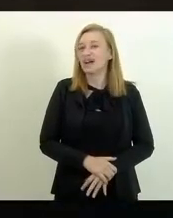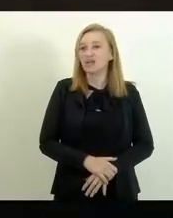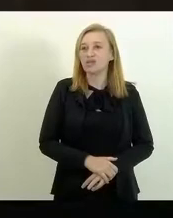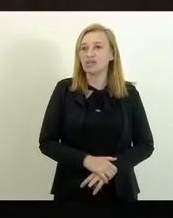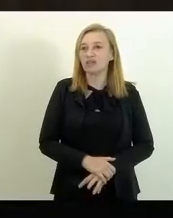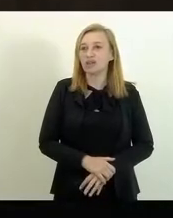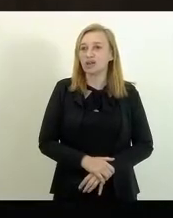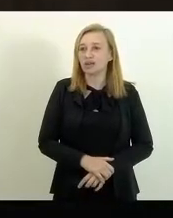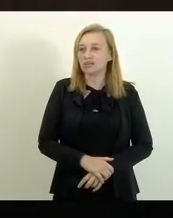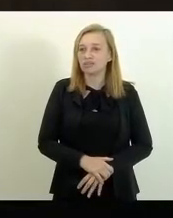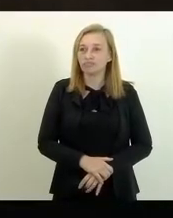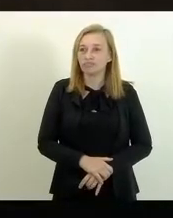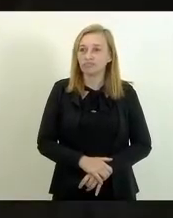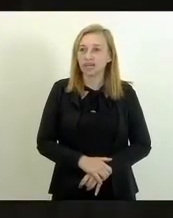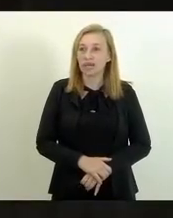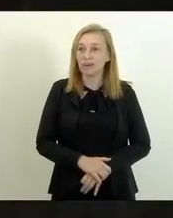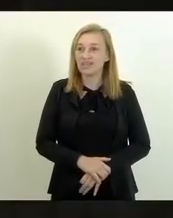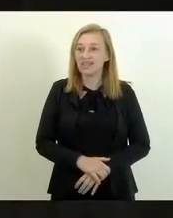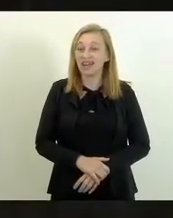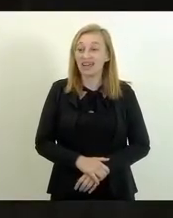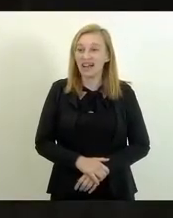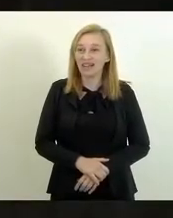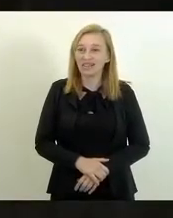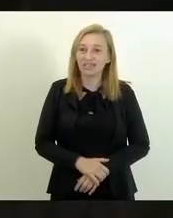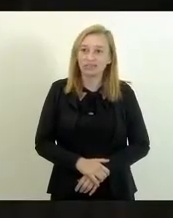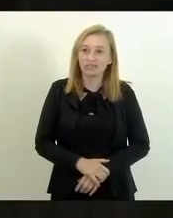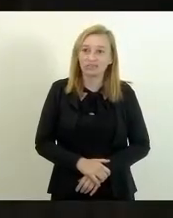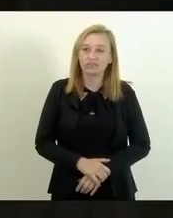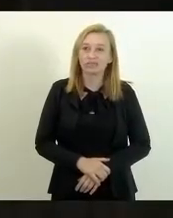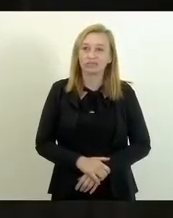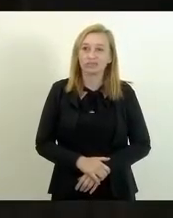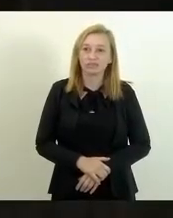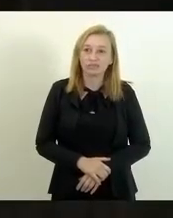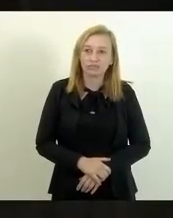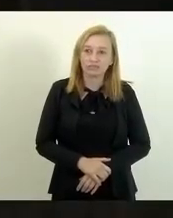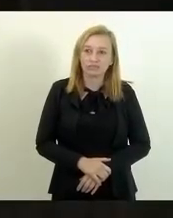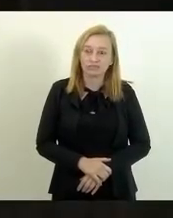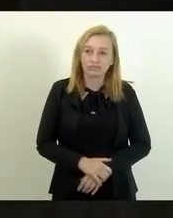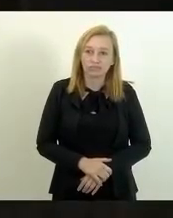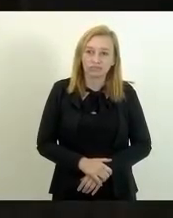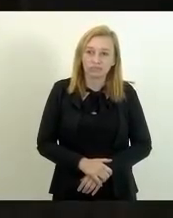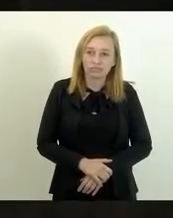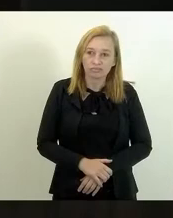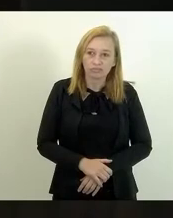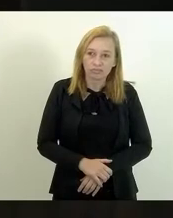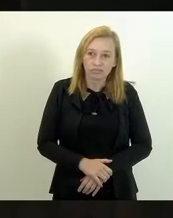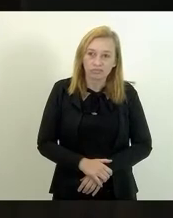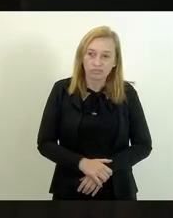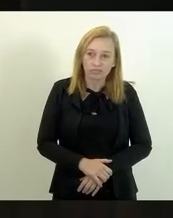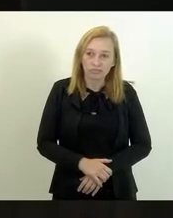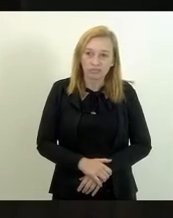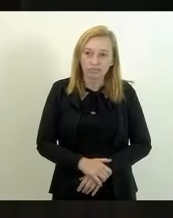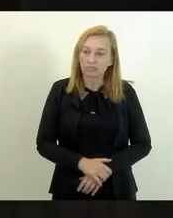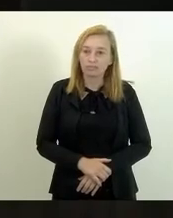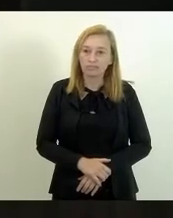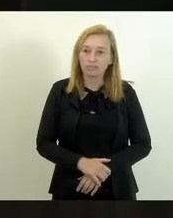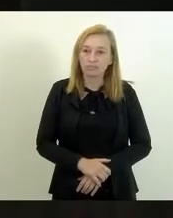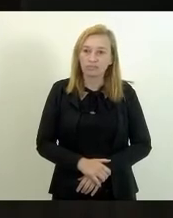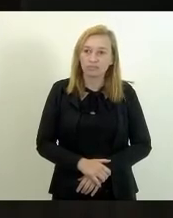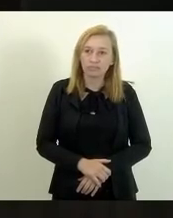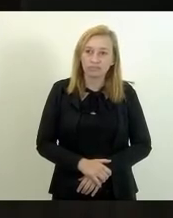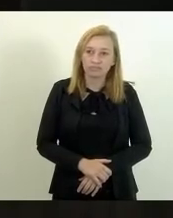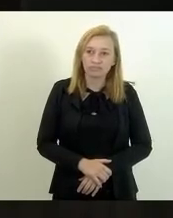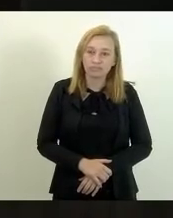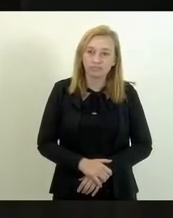Acompanho o parecer da CCJ. Pela Comissão de Orçamento, deputado Márcio Canella. Pode, porque agora é substitutivo. Vira